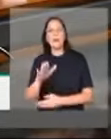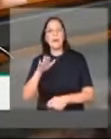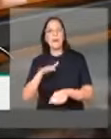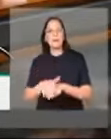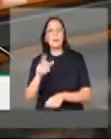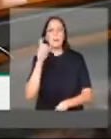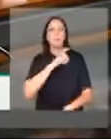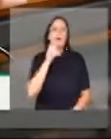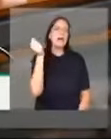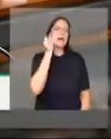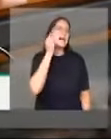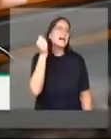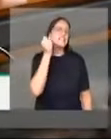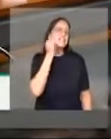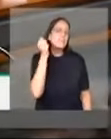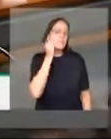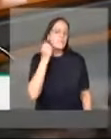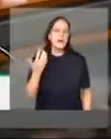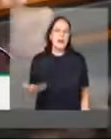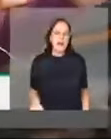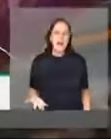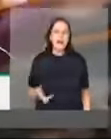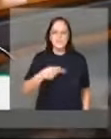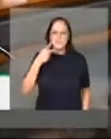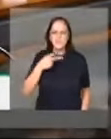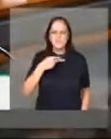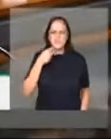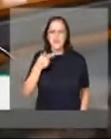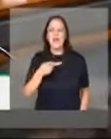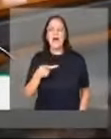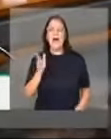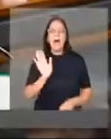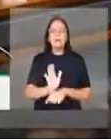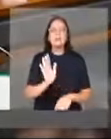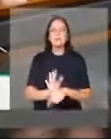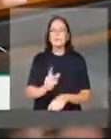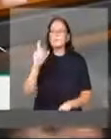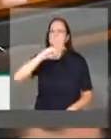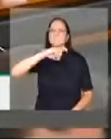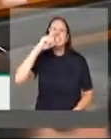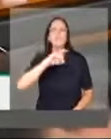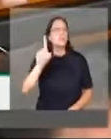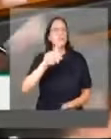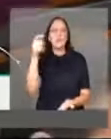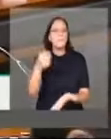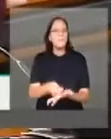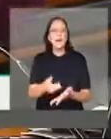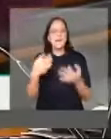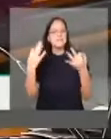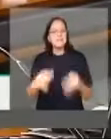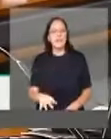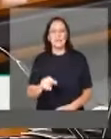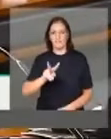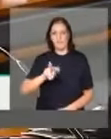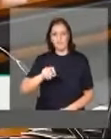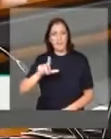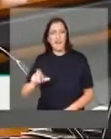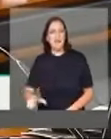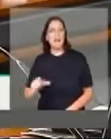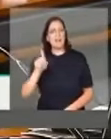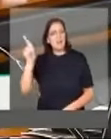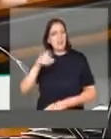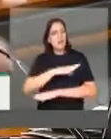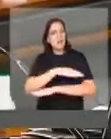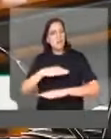de noite, e tem a cara de pau de vir falar aqui que está dando auxílio. Mentira. Não paga o que deve. A Vale está agindo